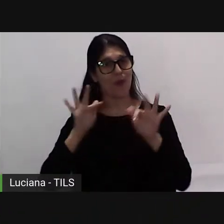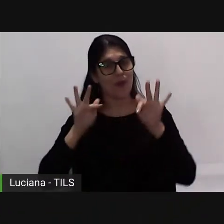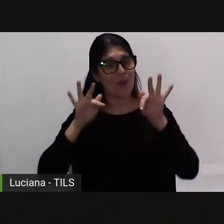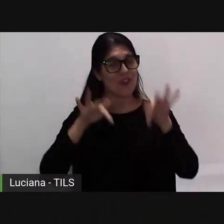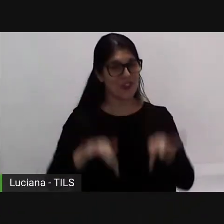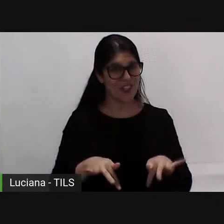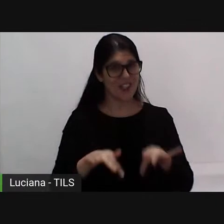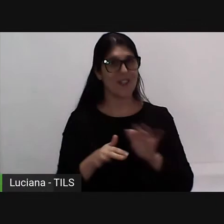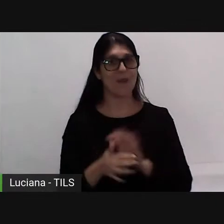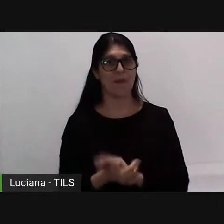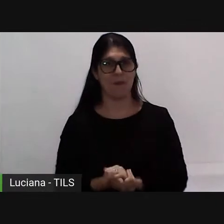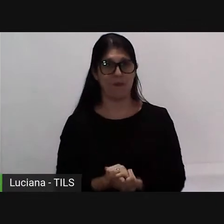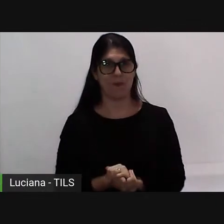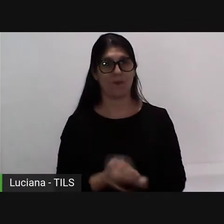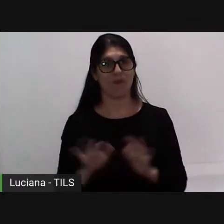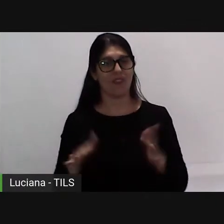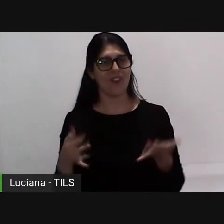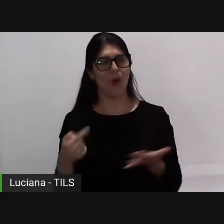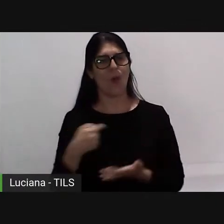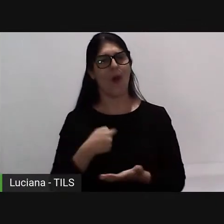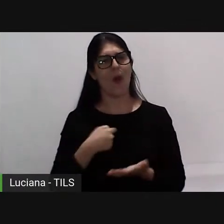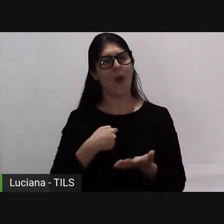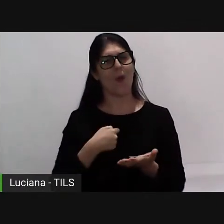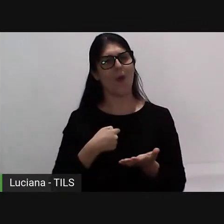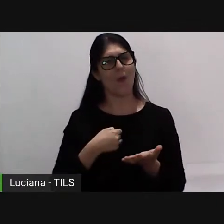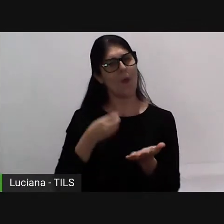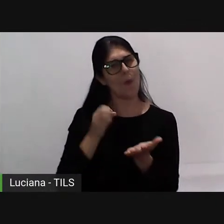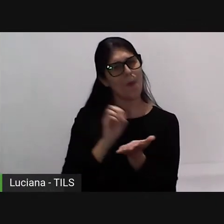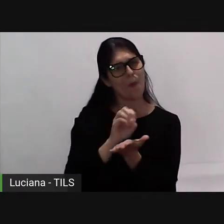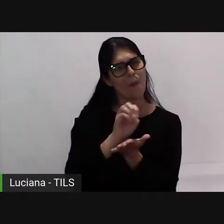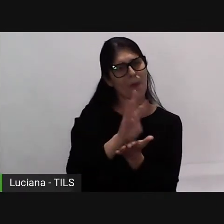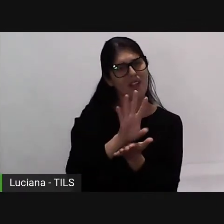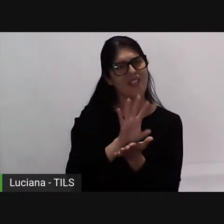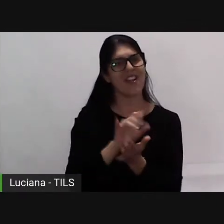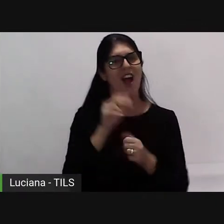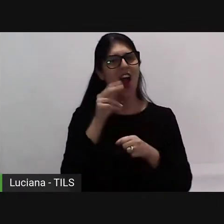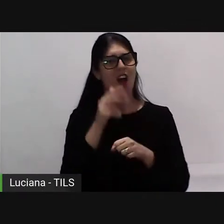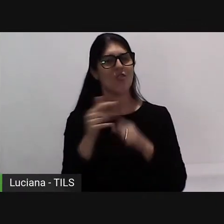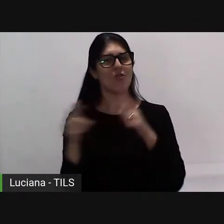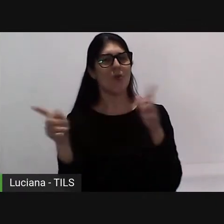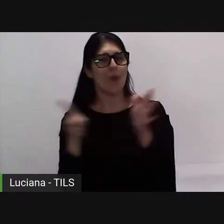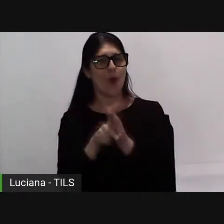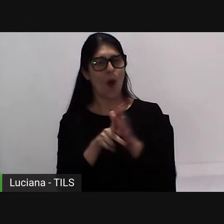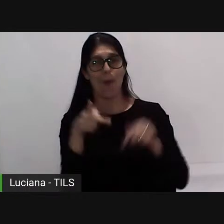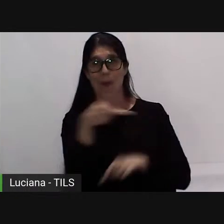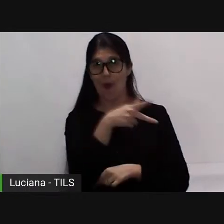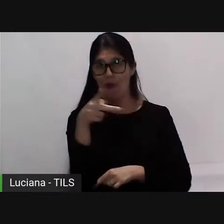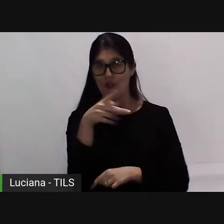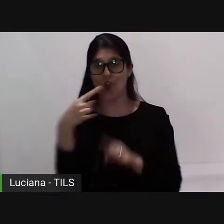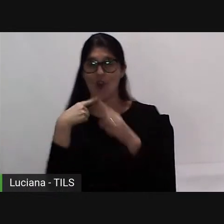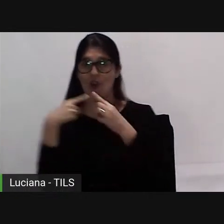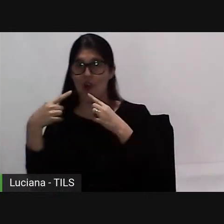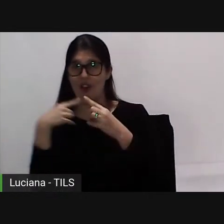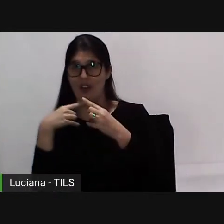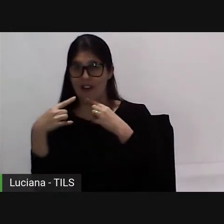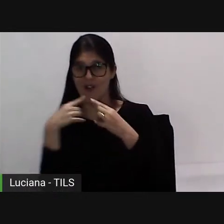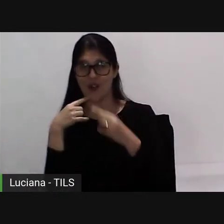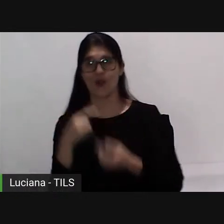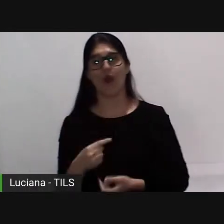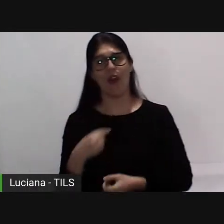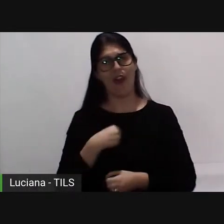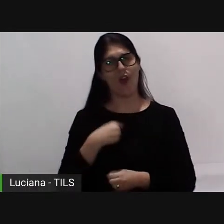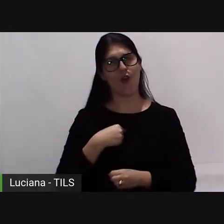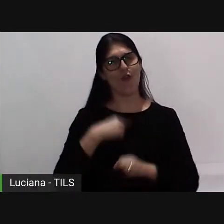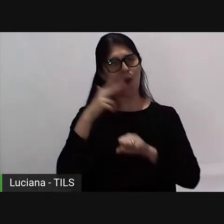aqui fica uma mensagem dos professores, coordenadores de curso, que eu vou repassar